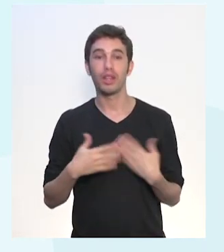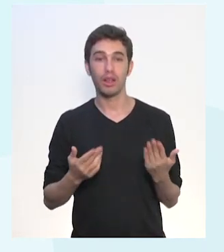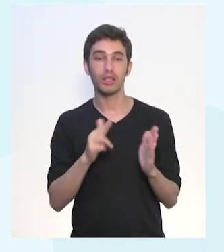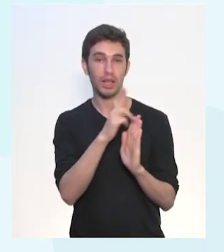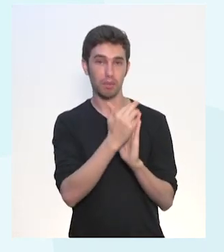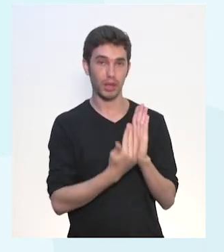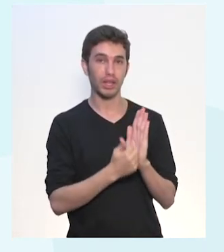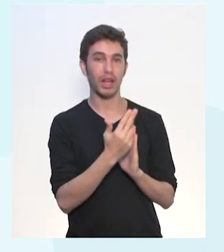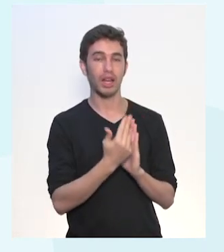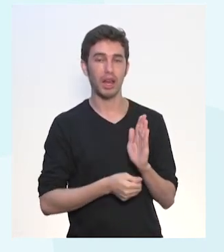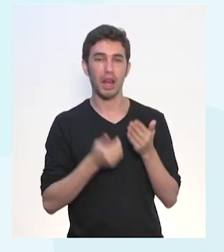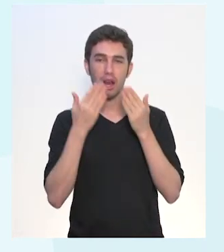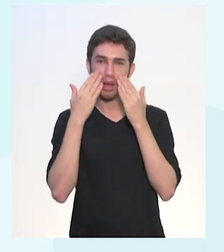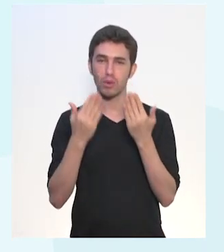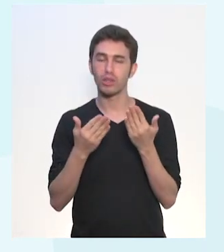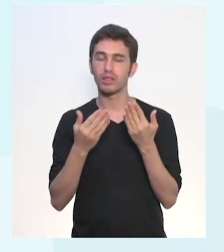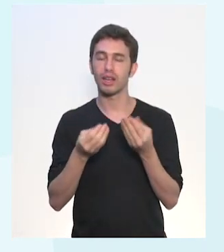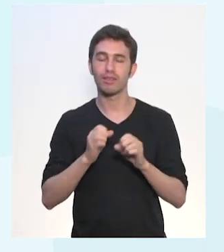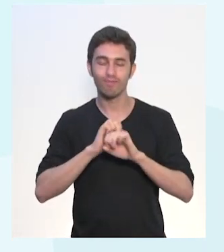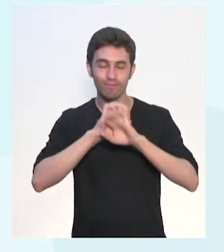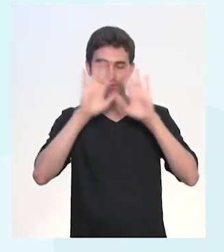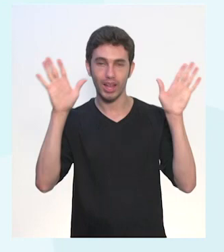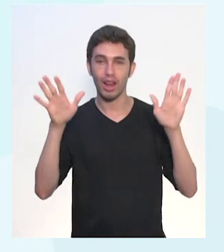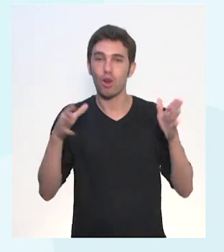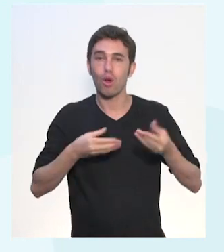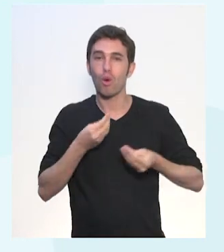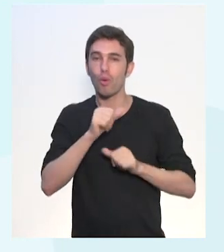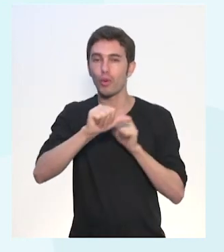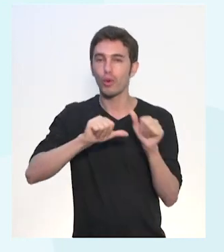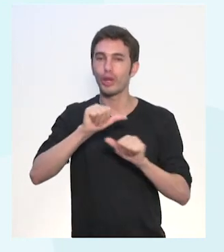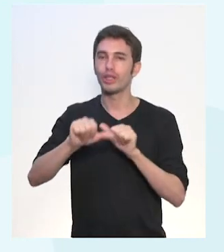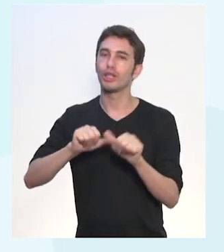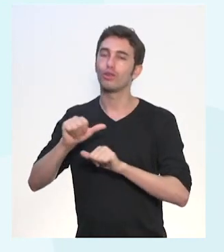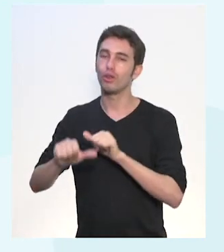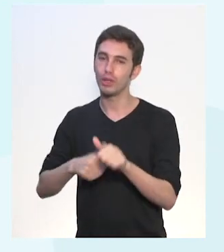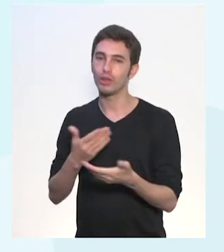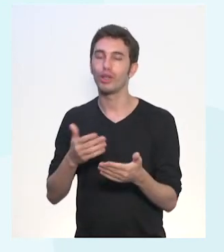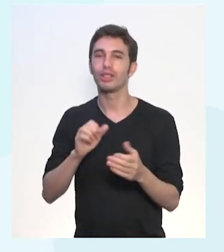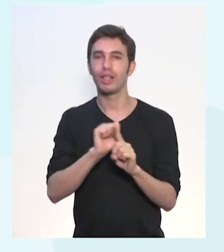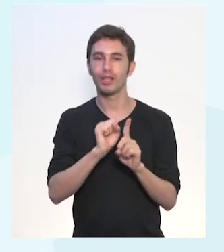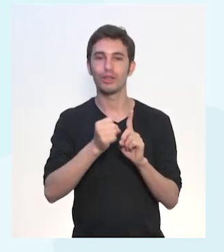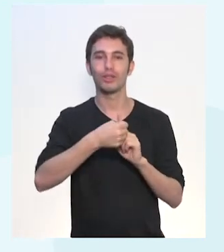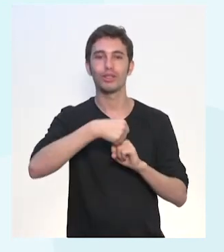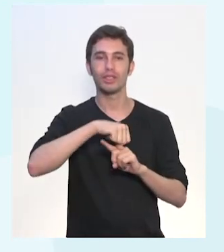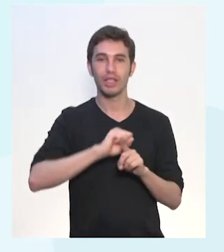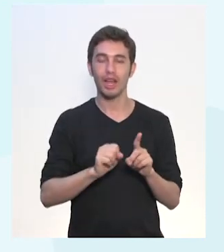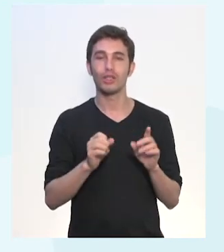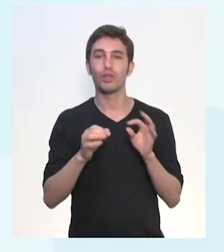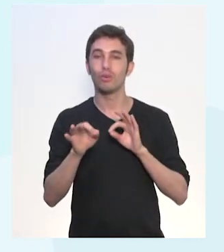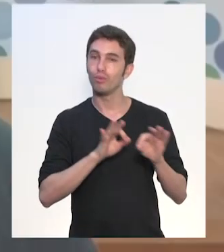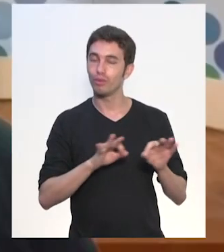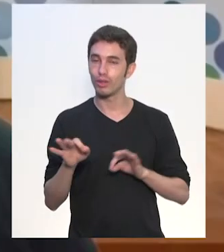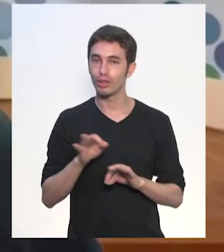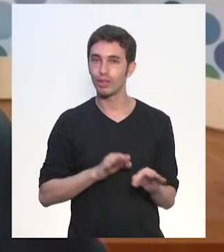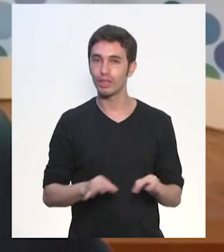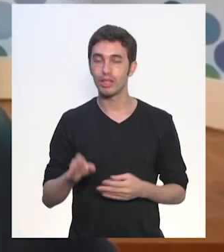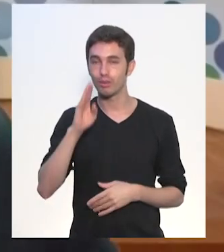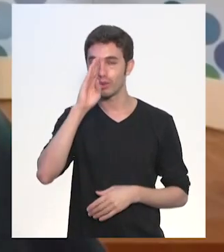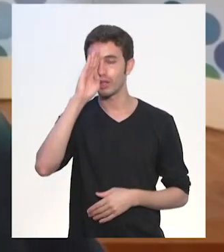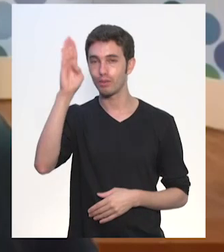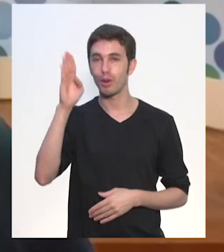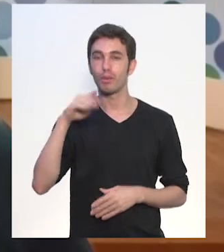Bell Scott, ele mostra aí claramente, né, as transformações da sociedade, né, num processo aí,